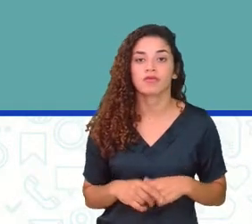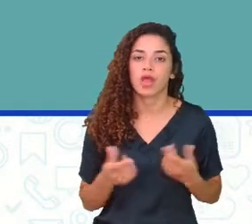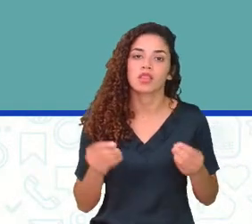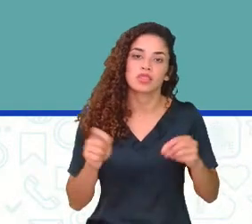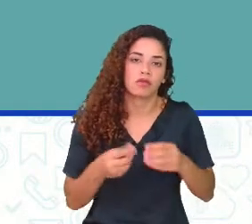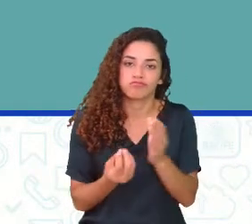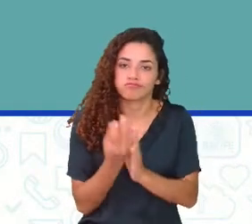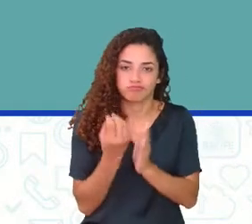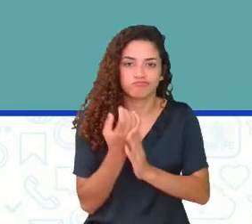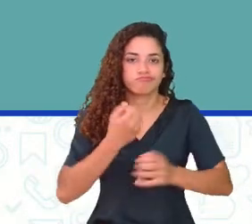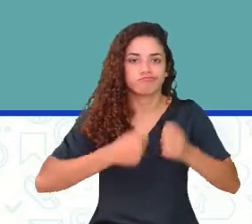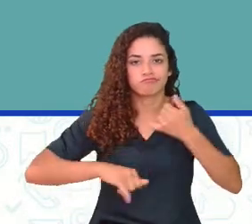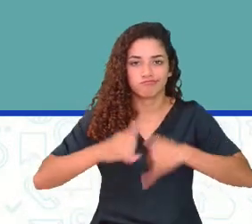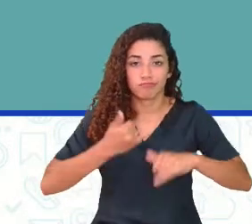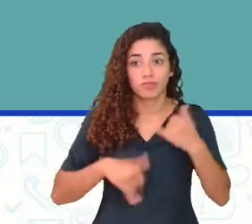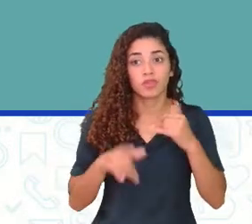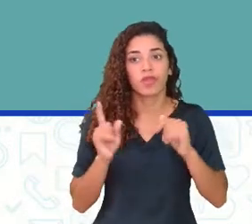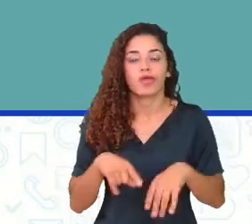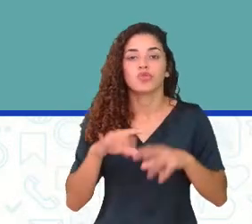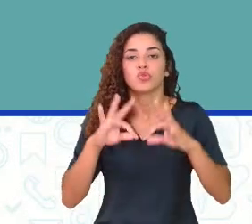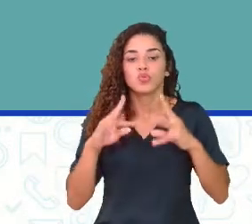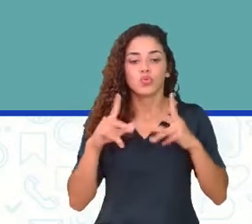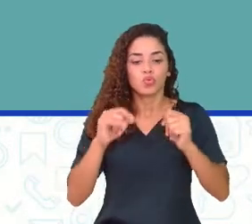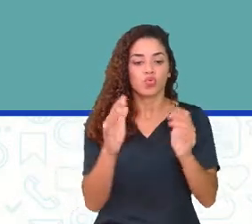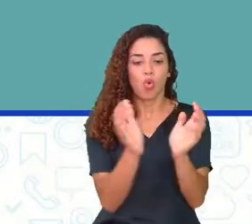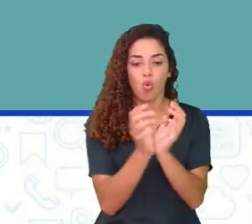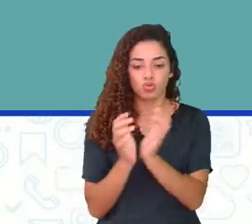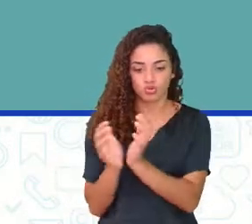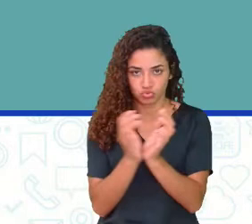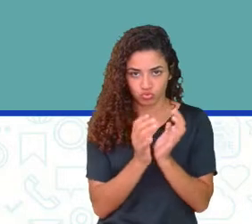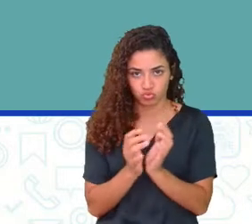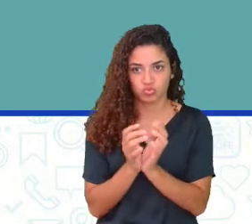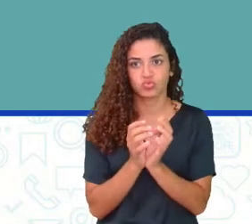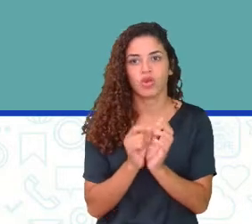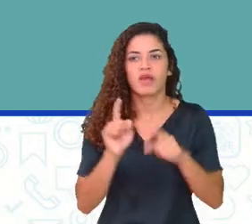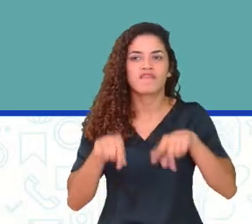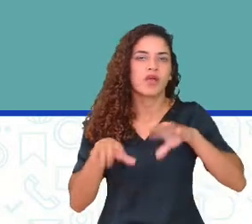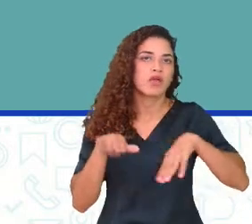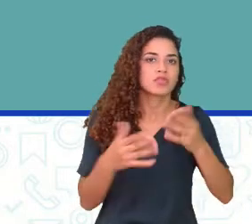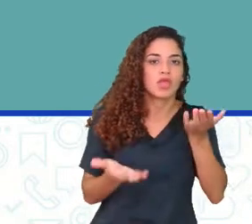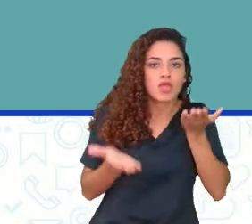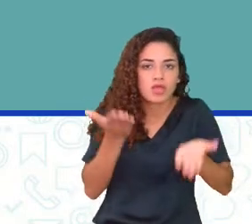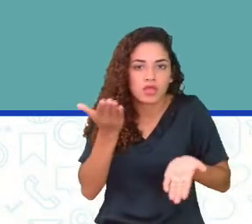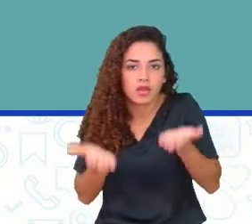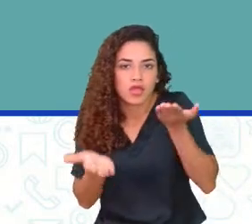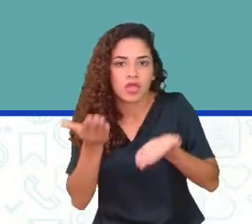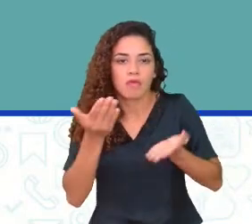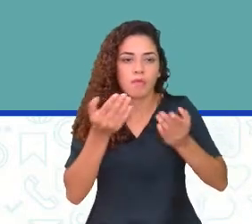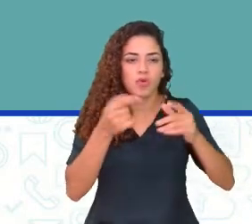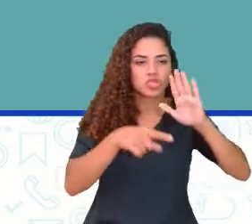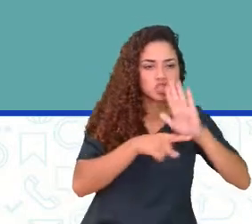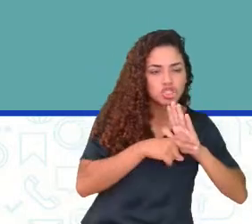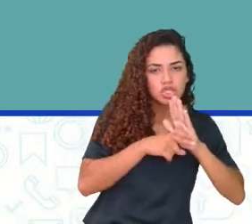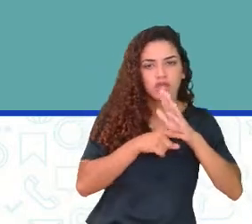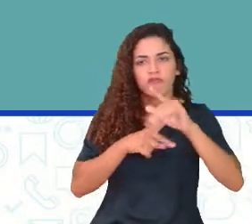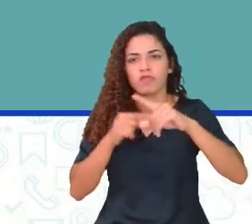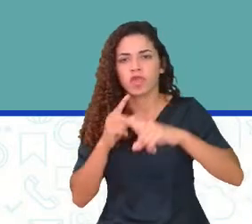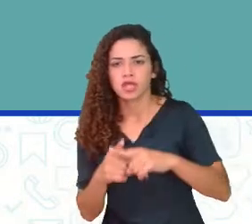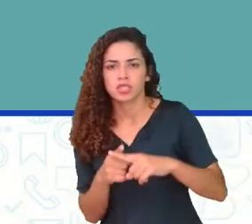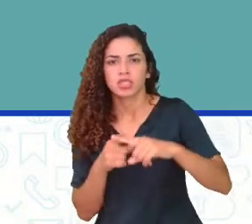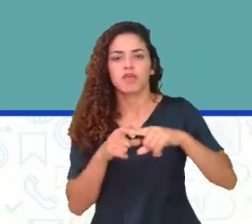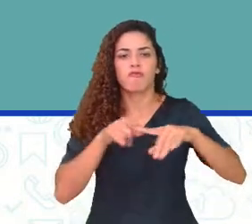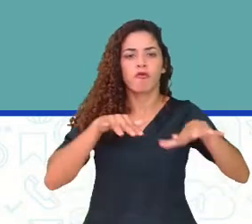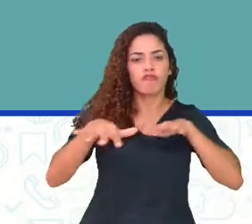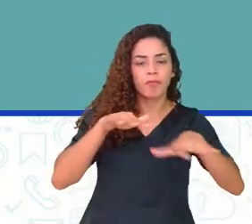Então, nessa questão aí, é todo esse conjunto aí, graças a esse desequilíbrio, ou essa questão de movimentação dessas